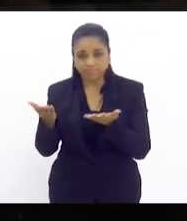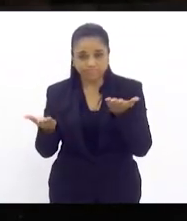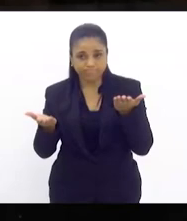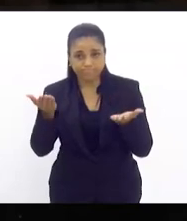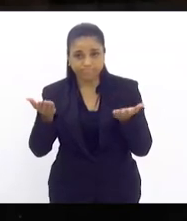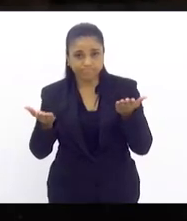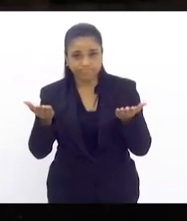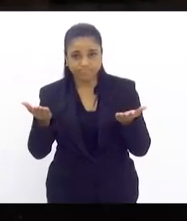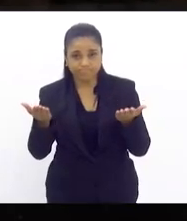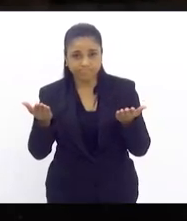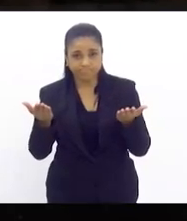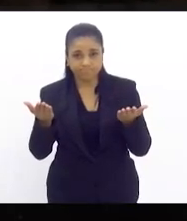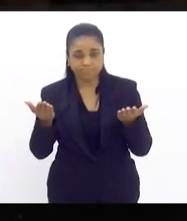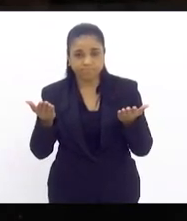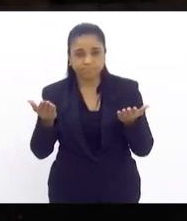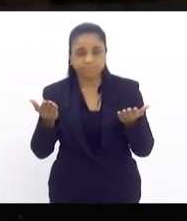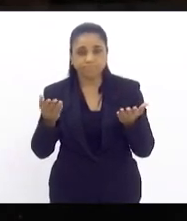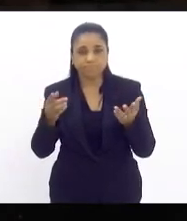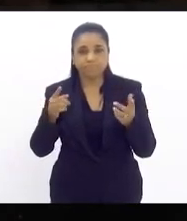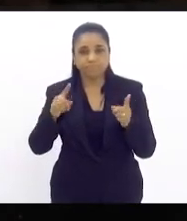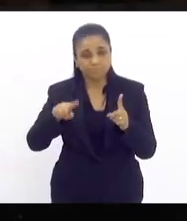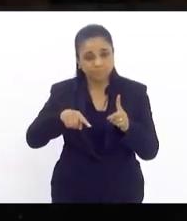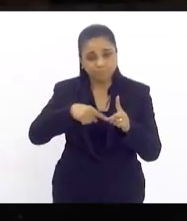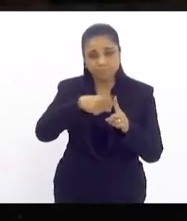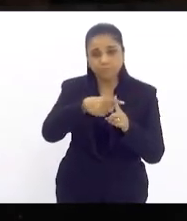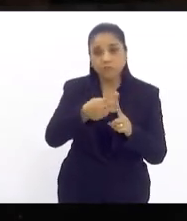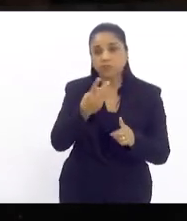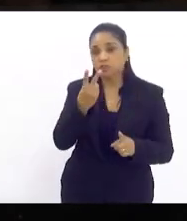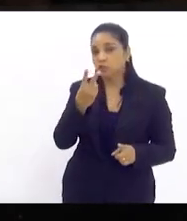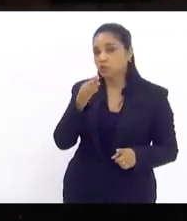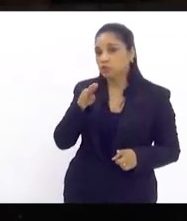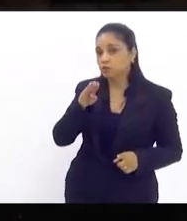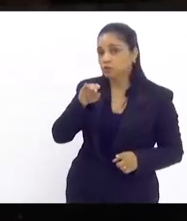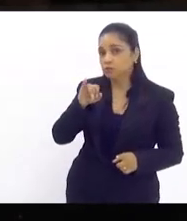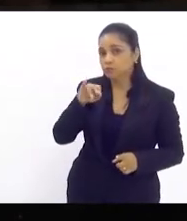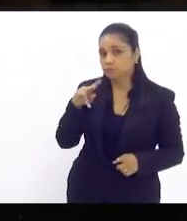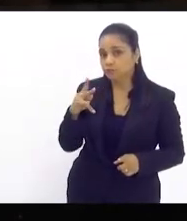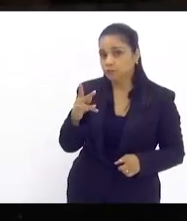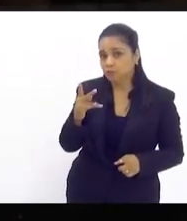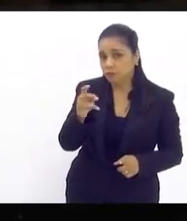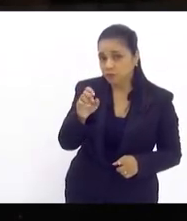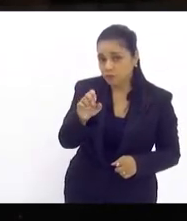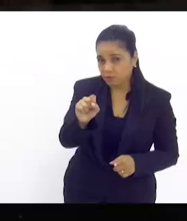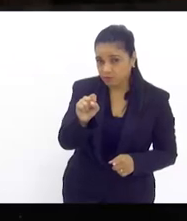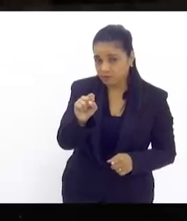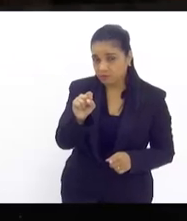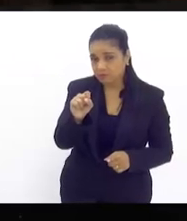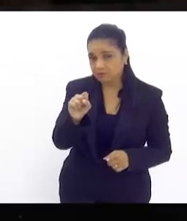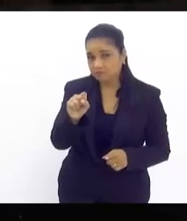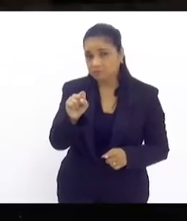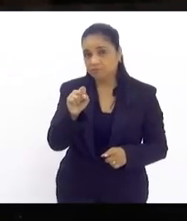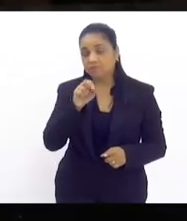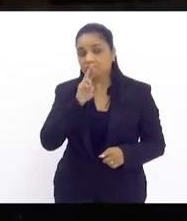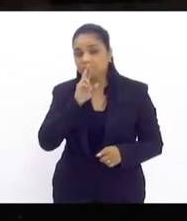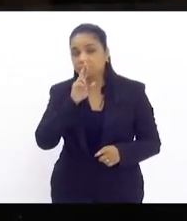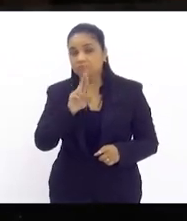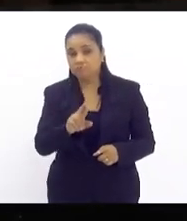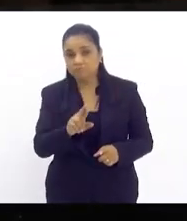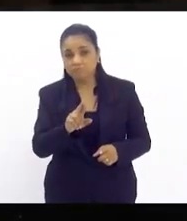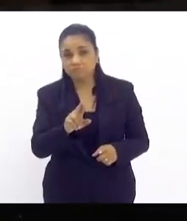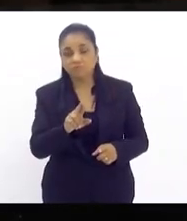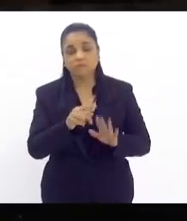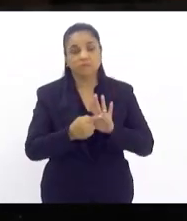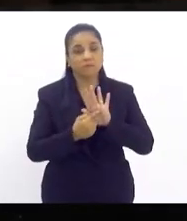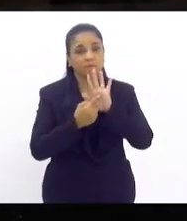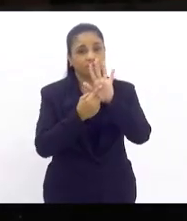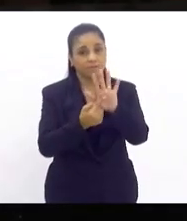numa resultante positiva de cerca de 2 bilhões, um pouco mais. Porém, o resultado nominal apresentado